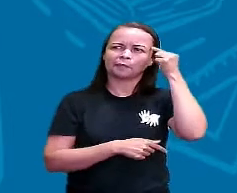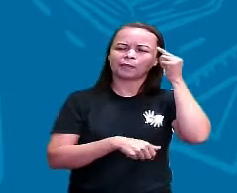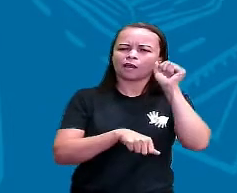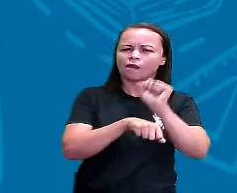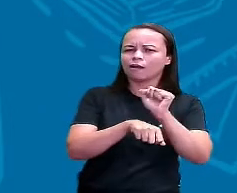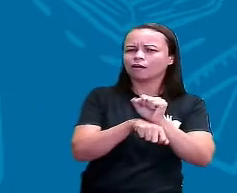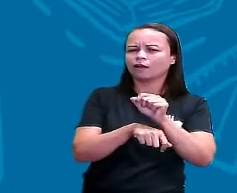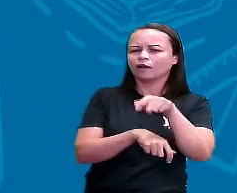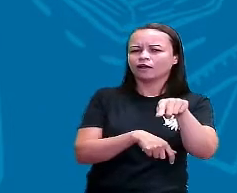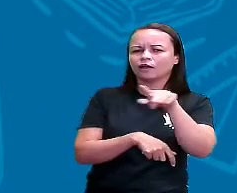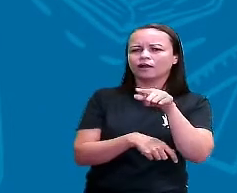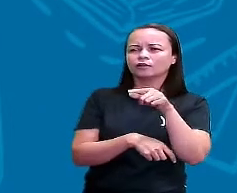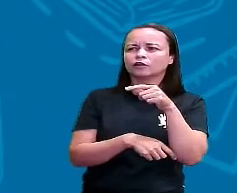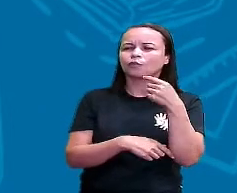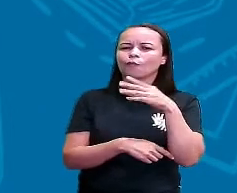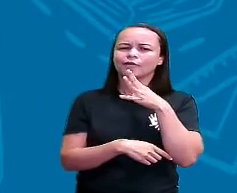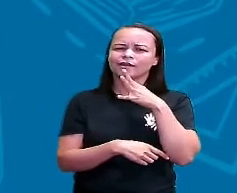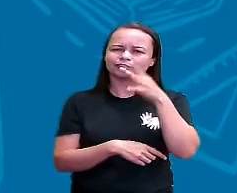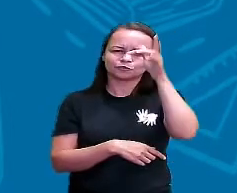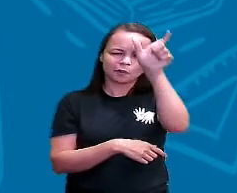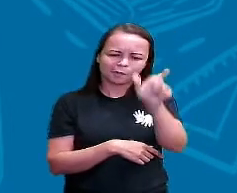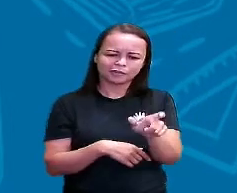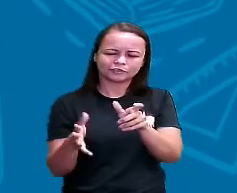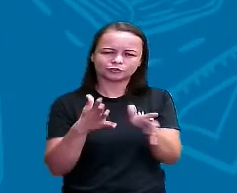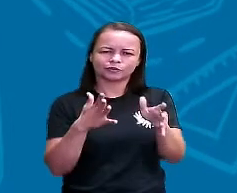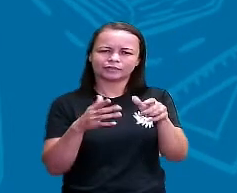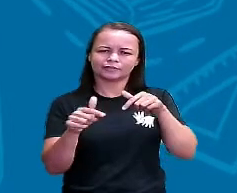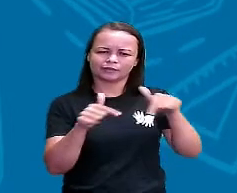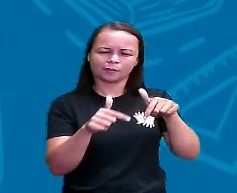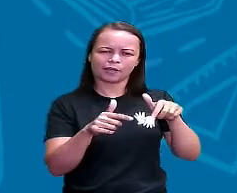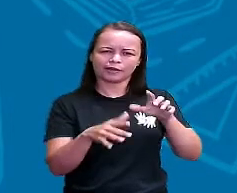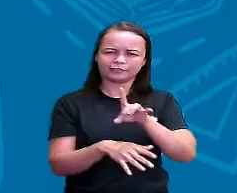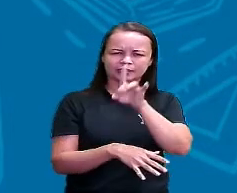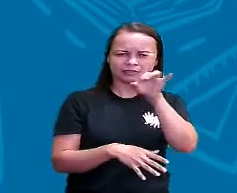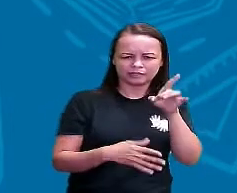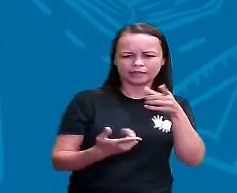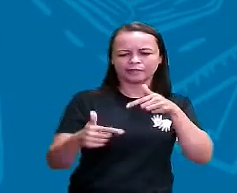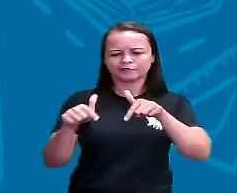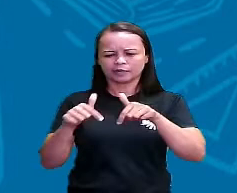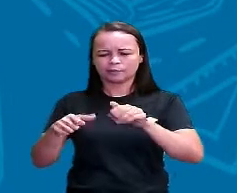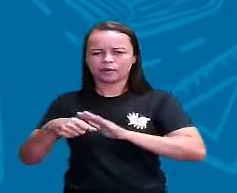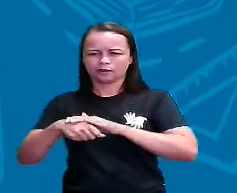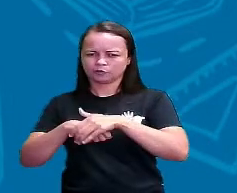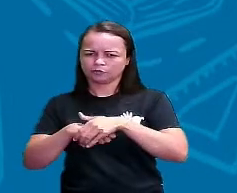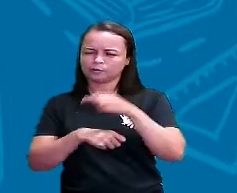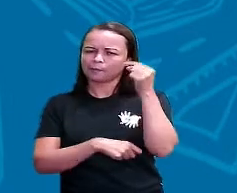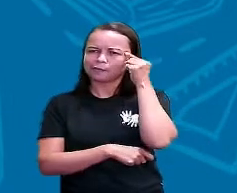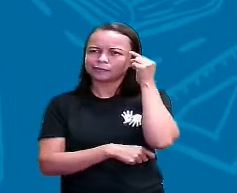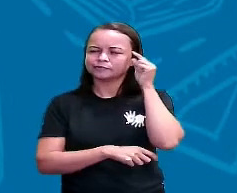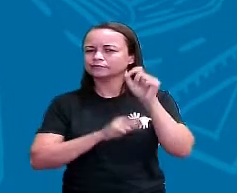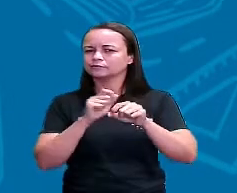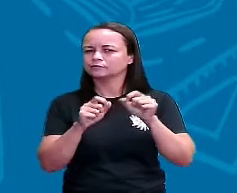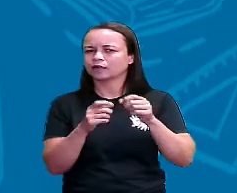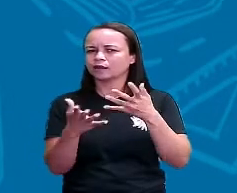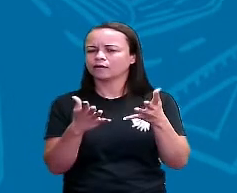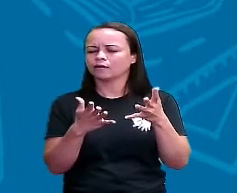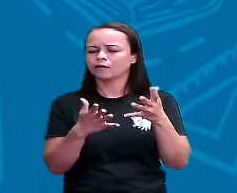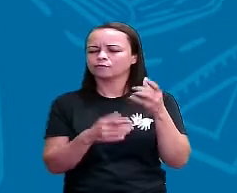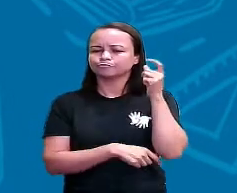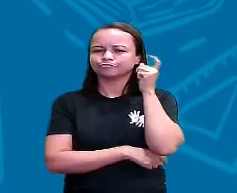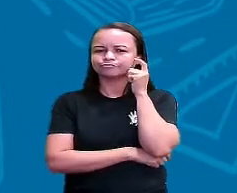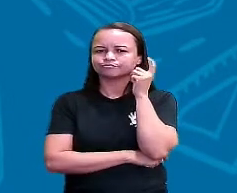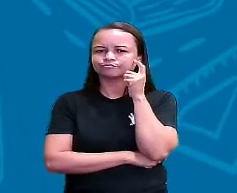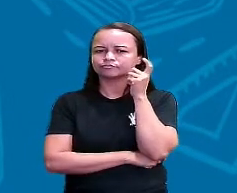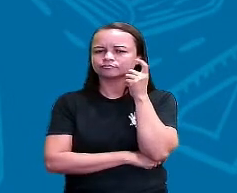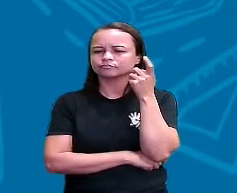que trabalha tanto durante o dia quanto à noite? O que é que a gente pode pensar aí? Que são as pessoas que trabalham tanto durante o